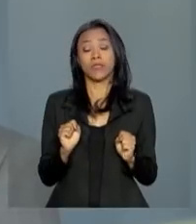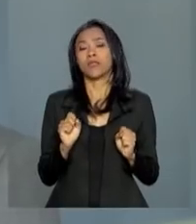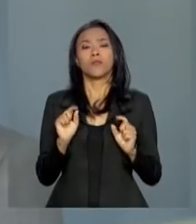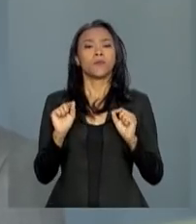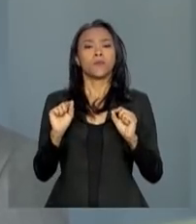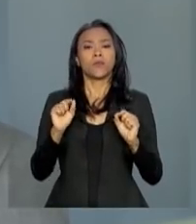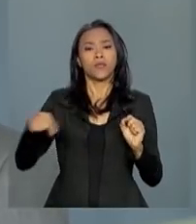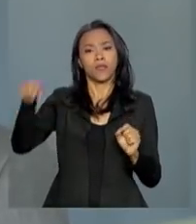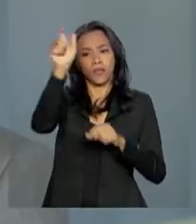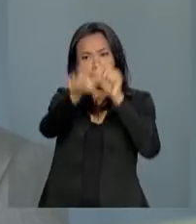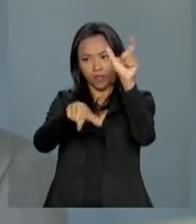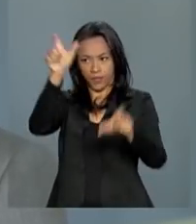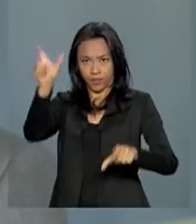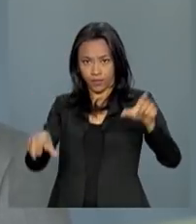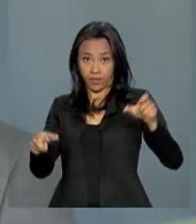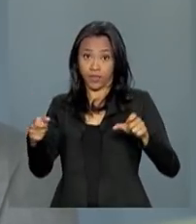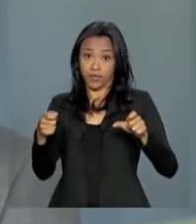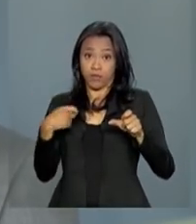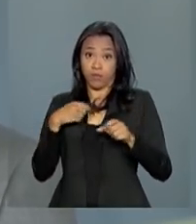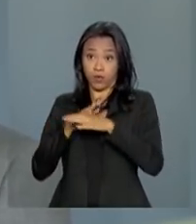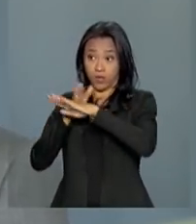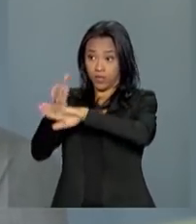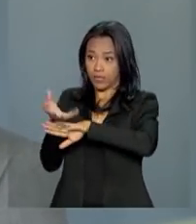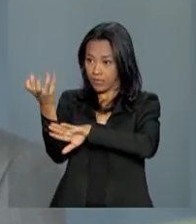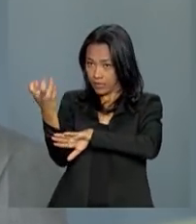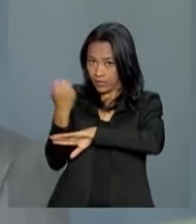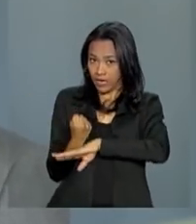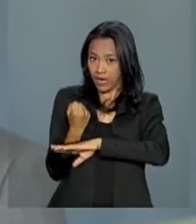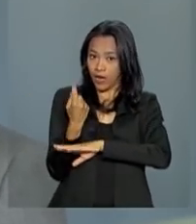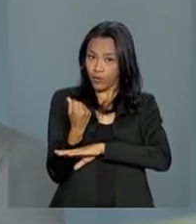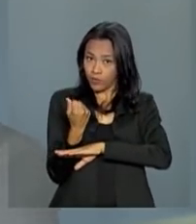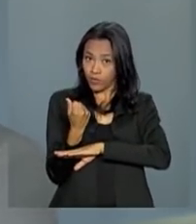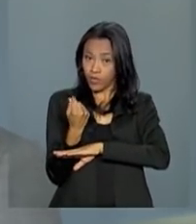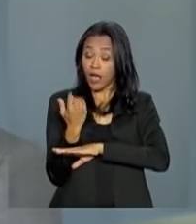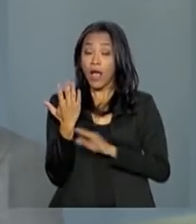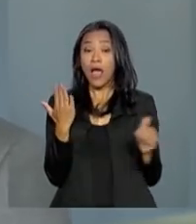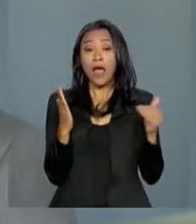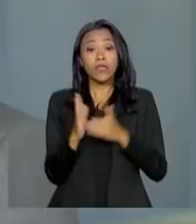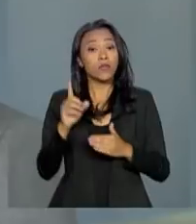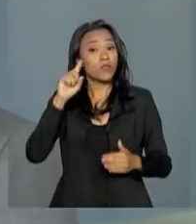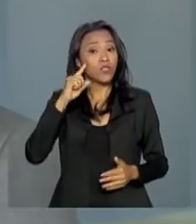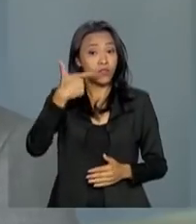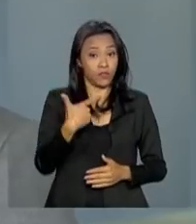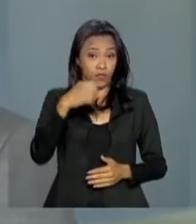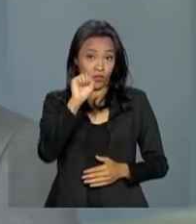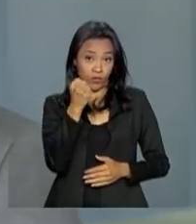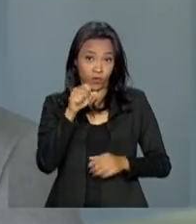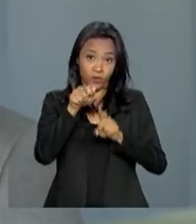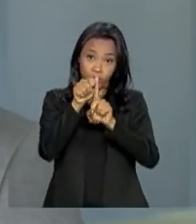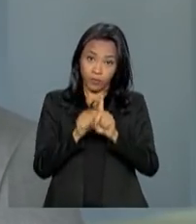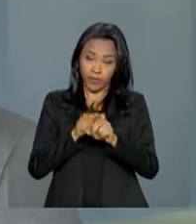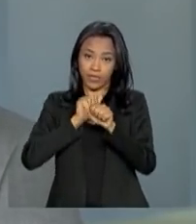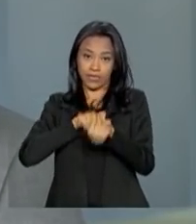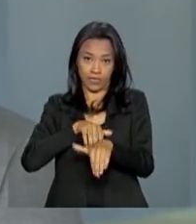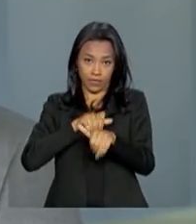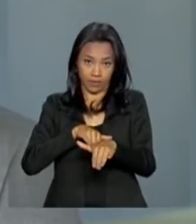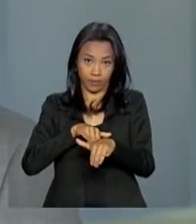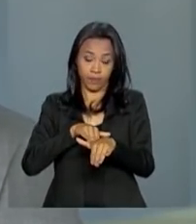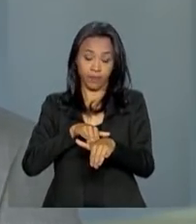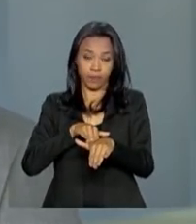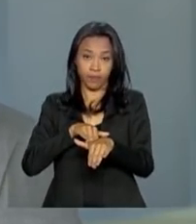fundo podem efetuar o seu saque nessa janela que nós temos até 28 de setembro para saber se o qual